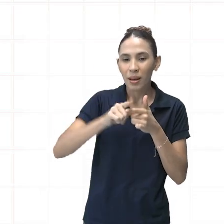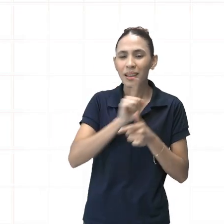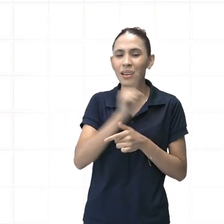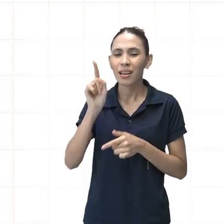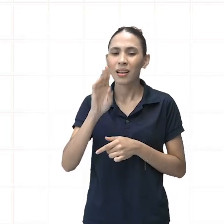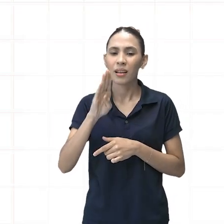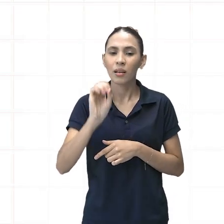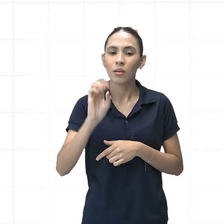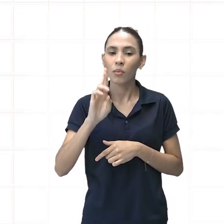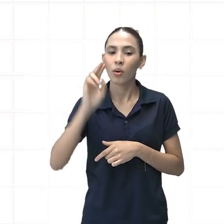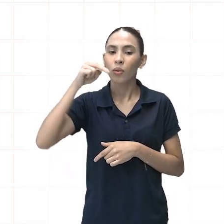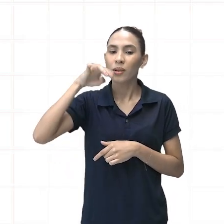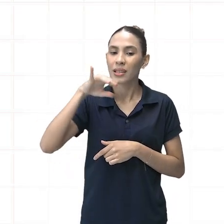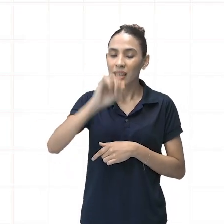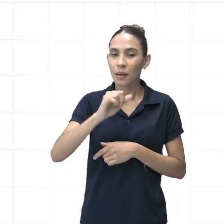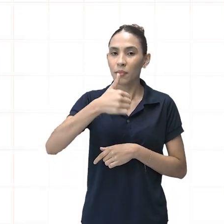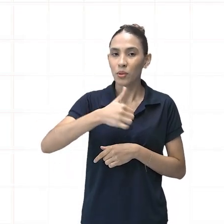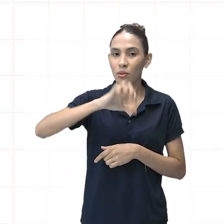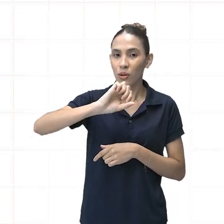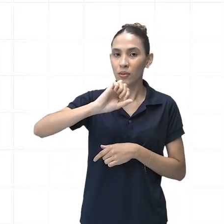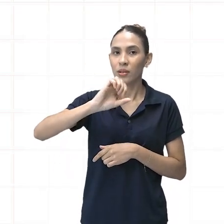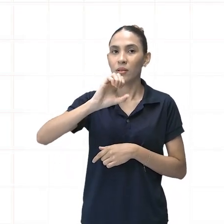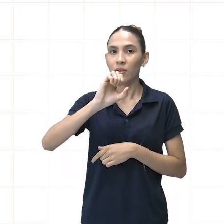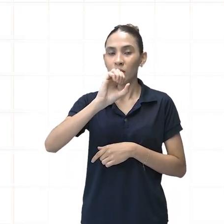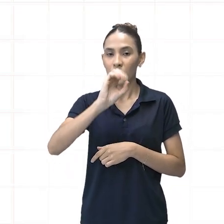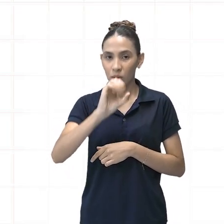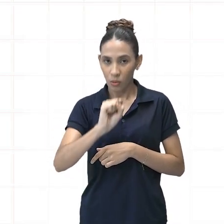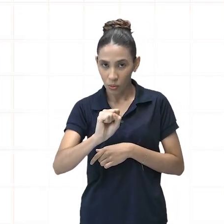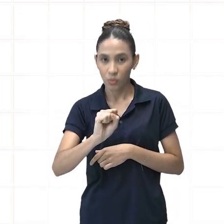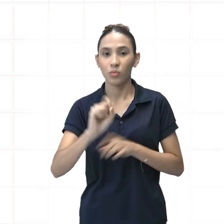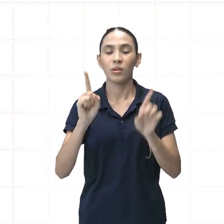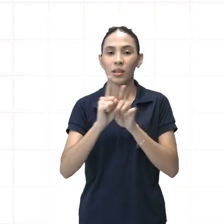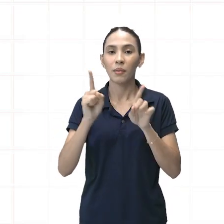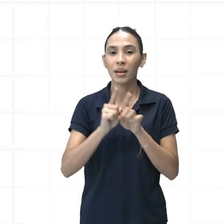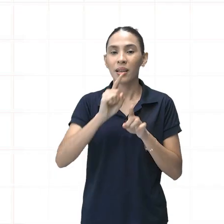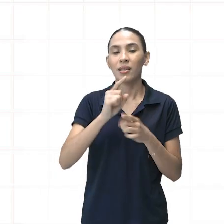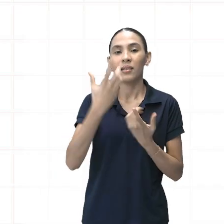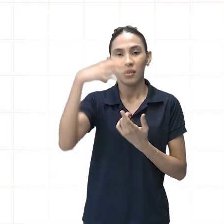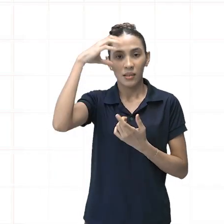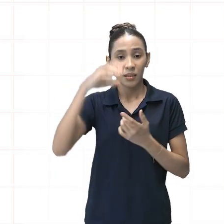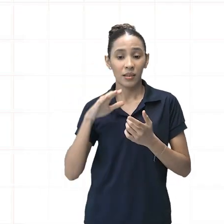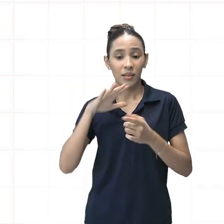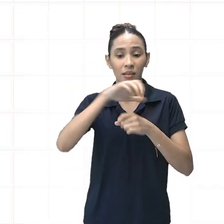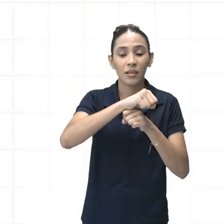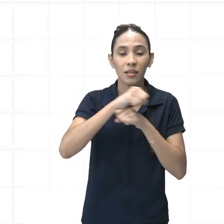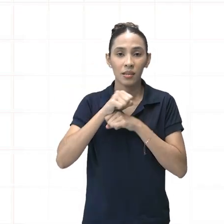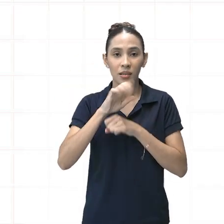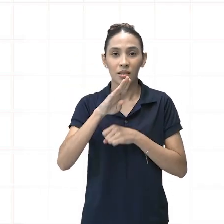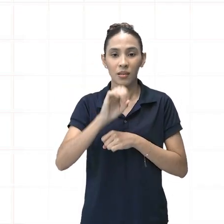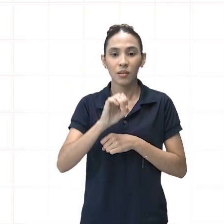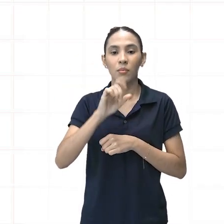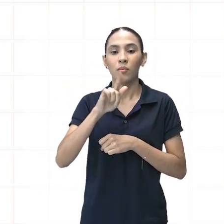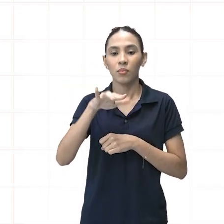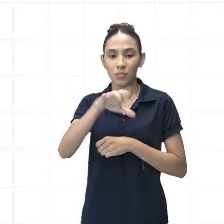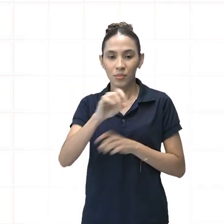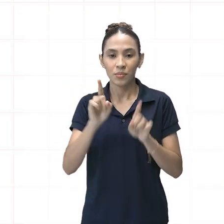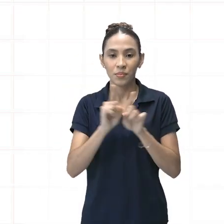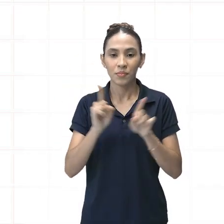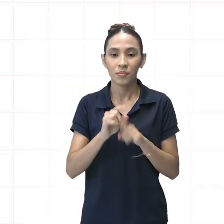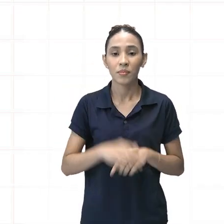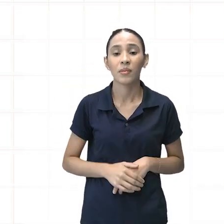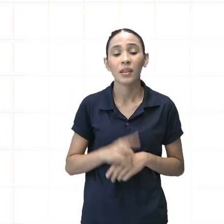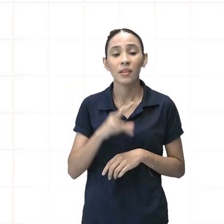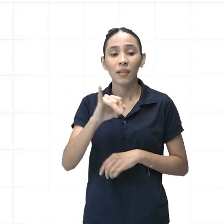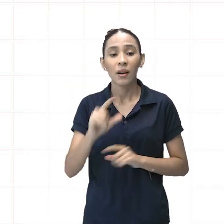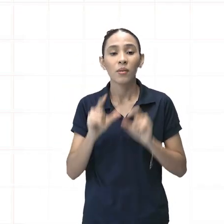em 1908, com o Império Austro-Húngaro anexando a região da Bósnia e Herzegovina. E